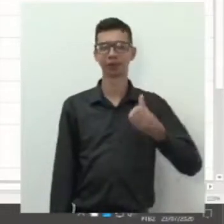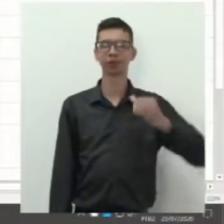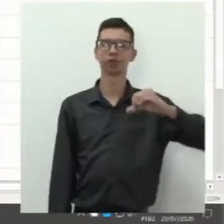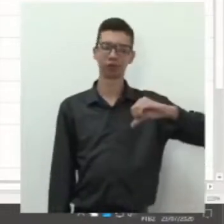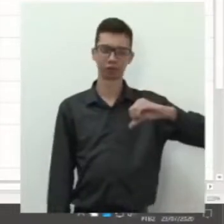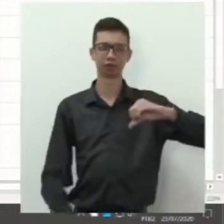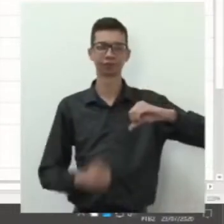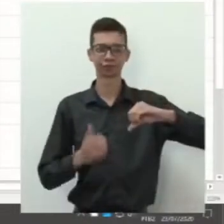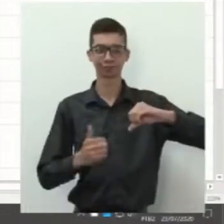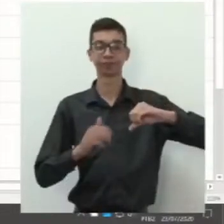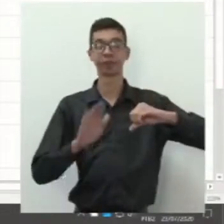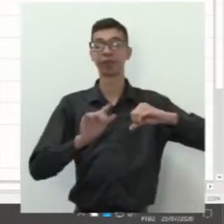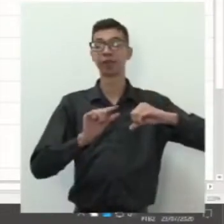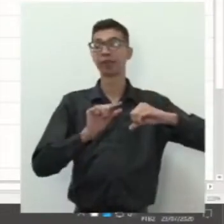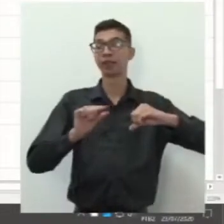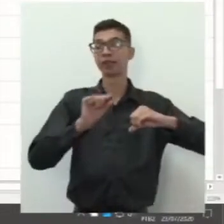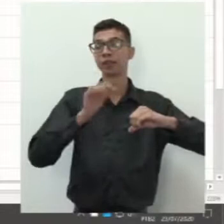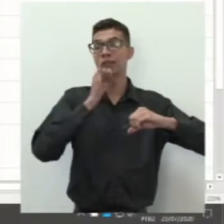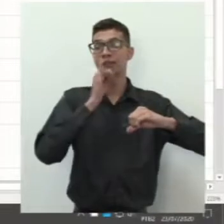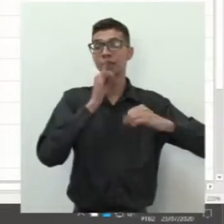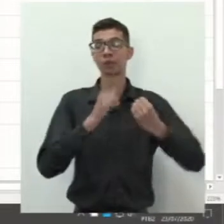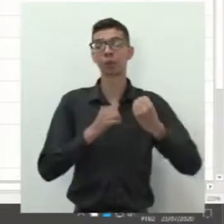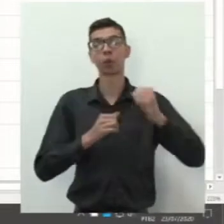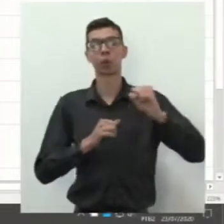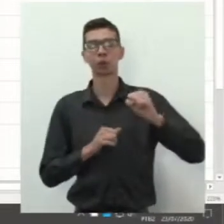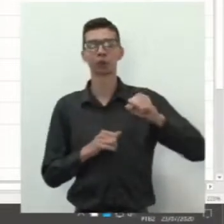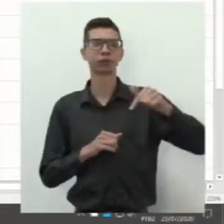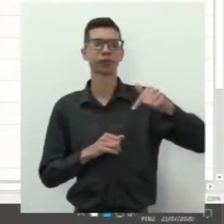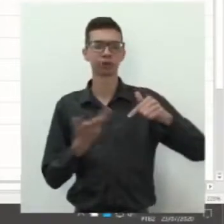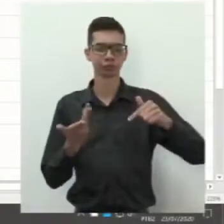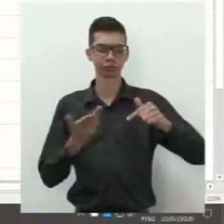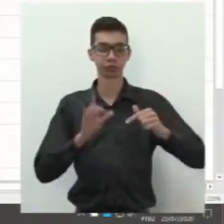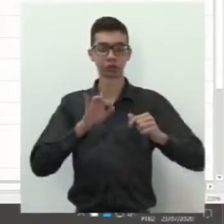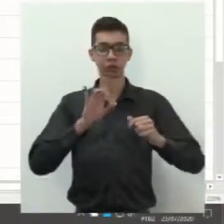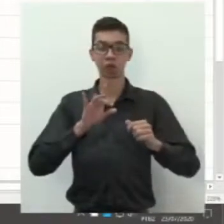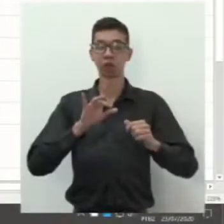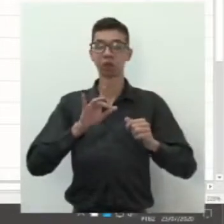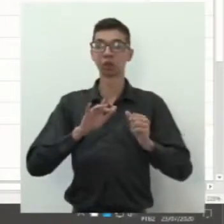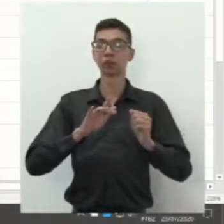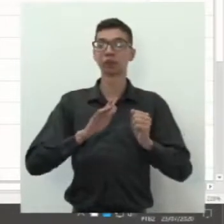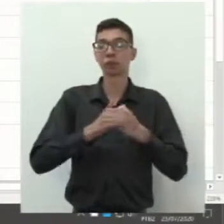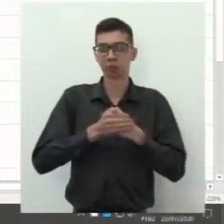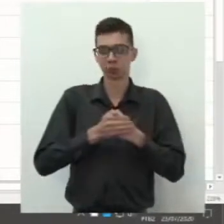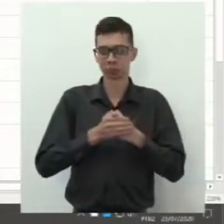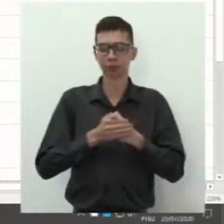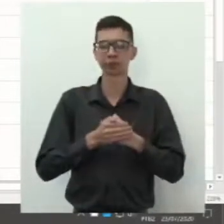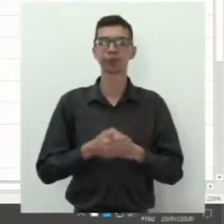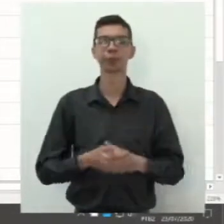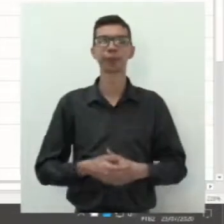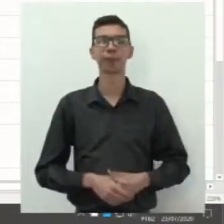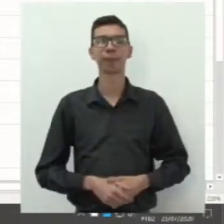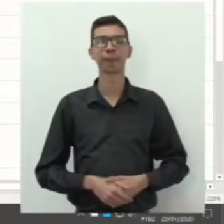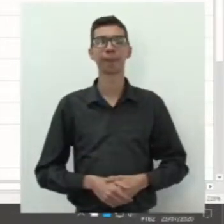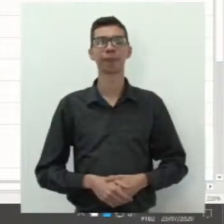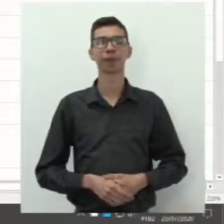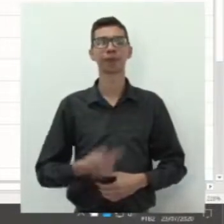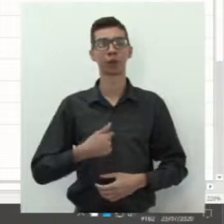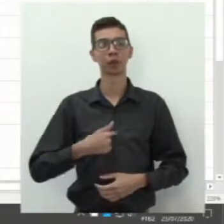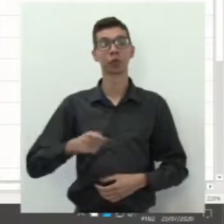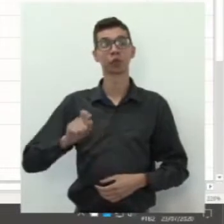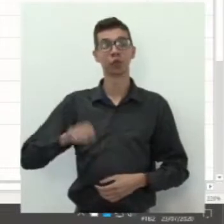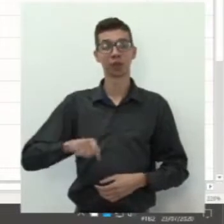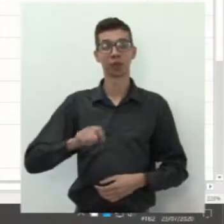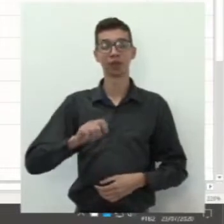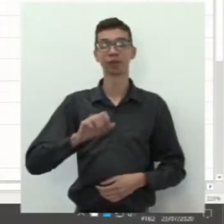Beleza. Volto aqui na setinha, ó, coloco para selecionar tudo e volta a aparecer tudo. Isso eu consigo fazer